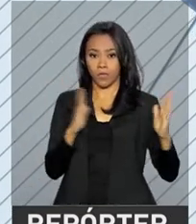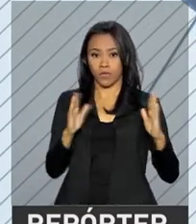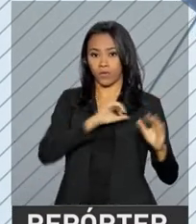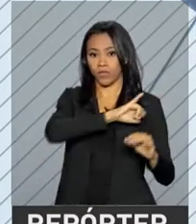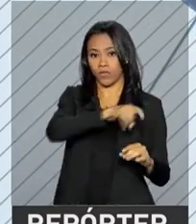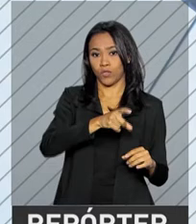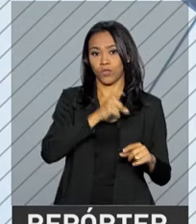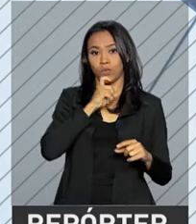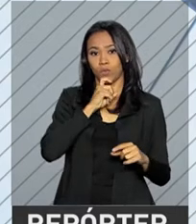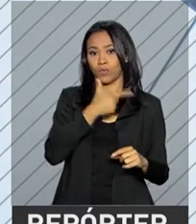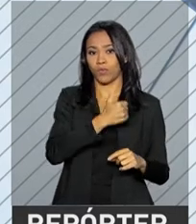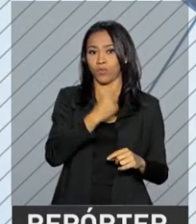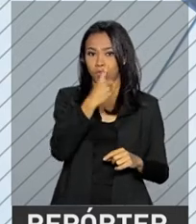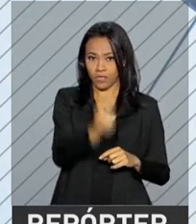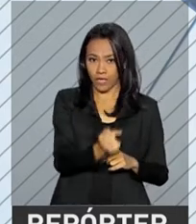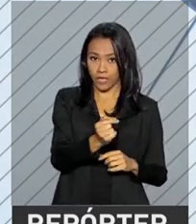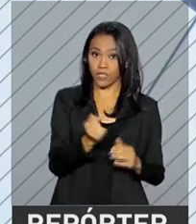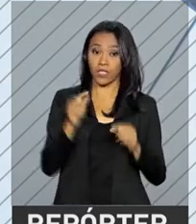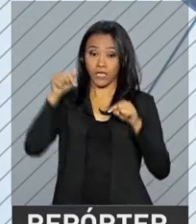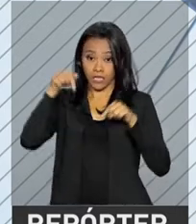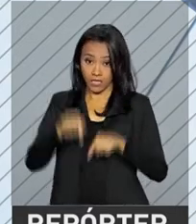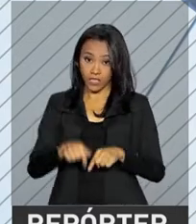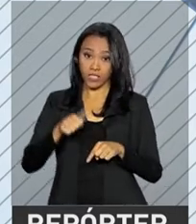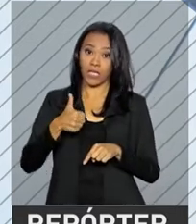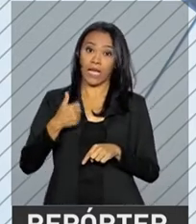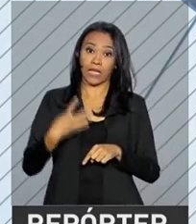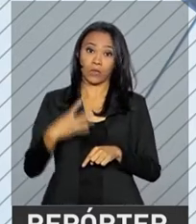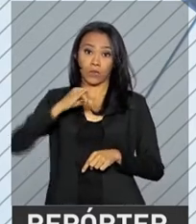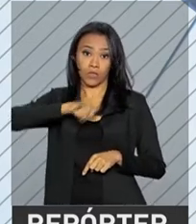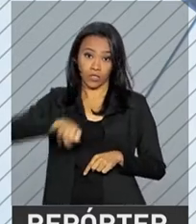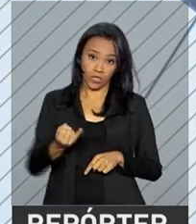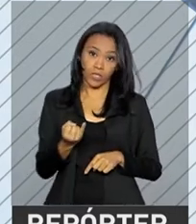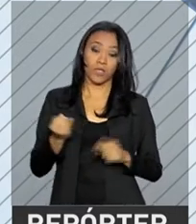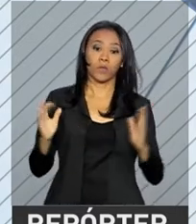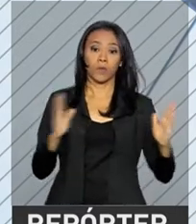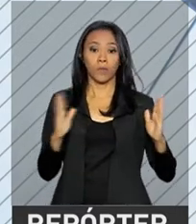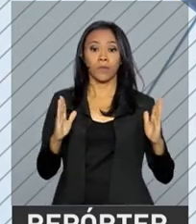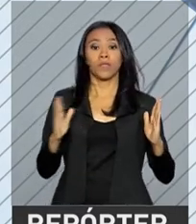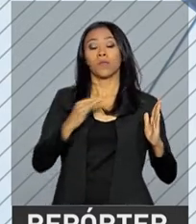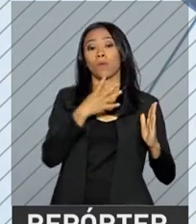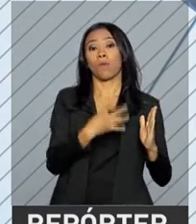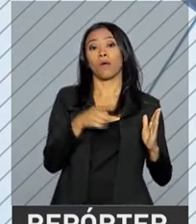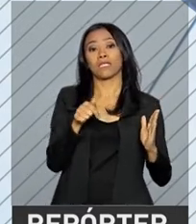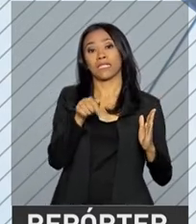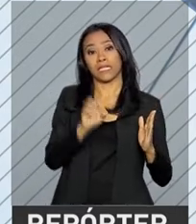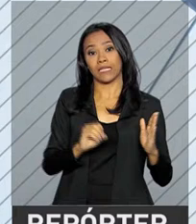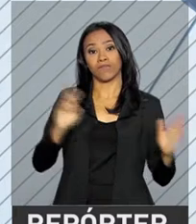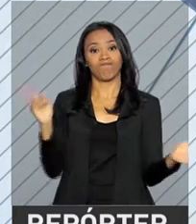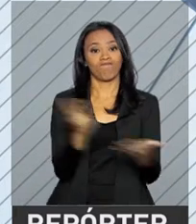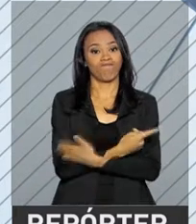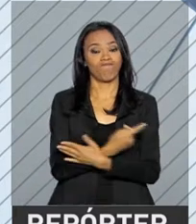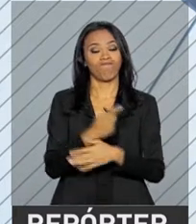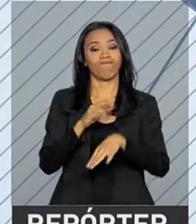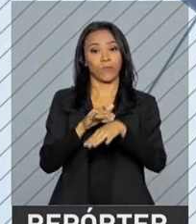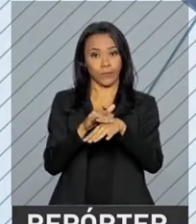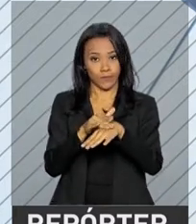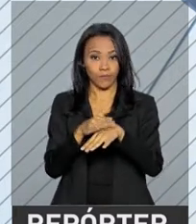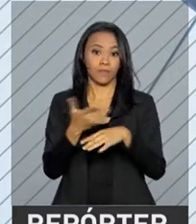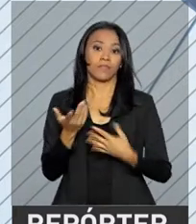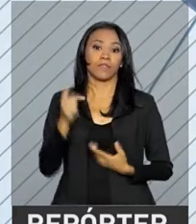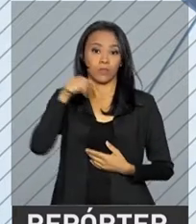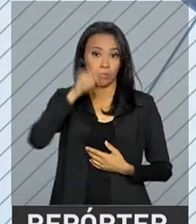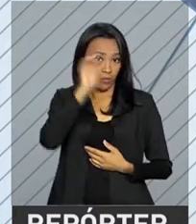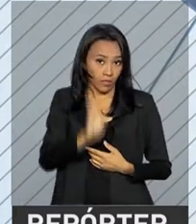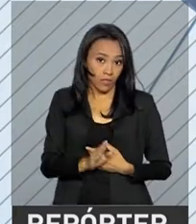2017 o dia 14 deste mês 470 casos foram notificados em todo o brasil deixe